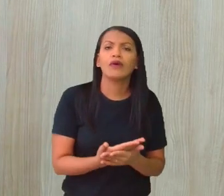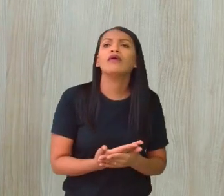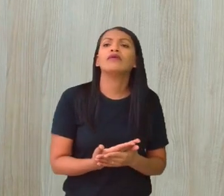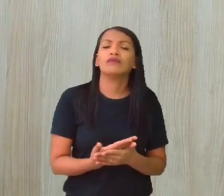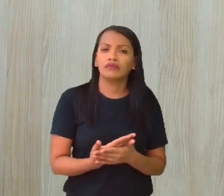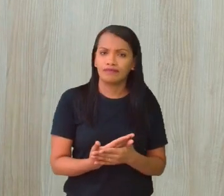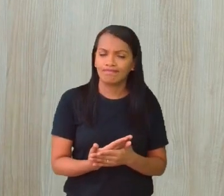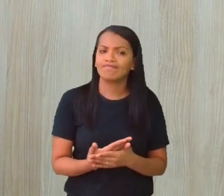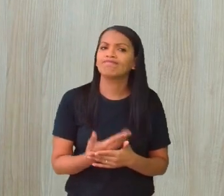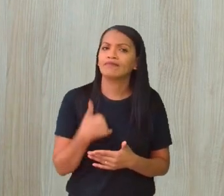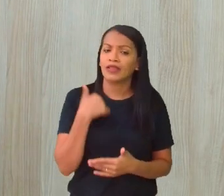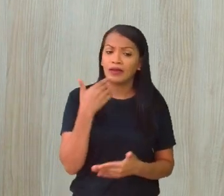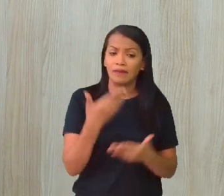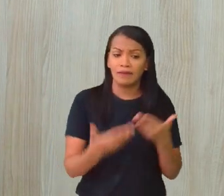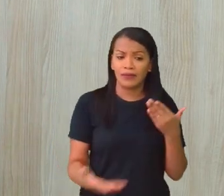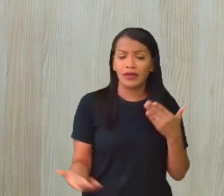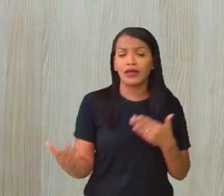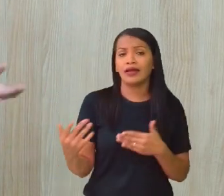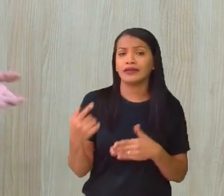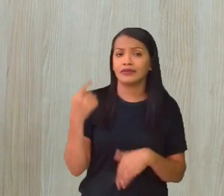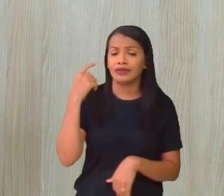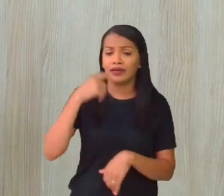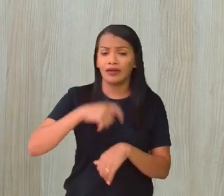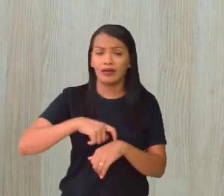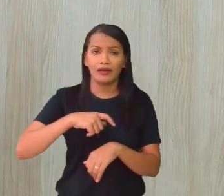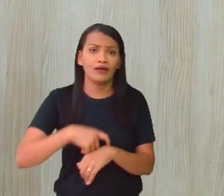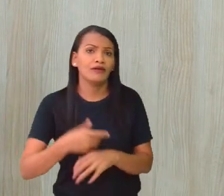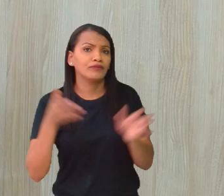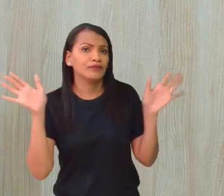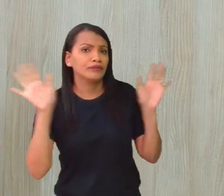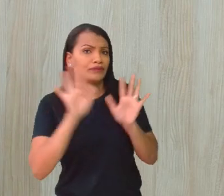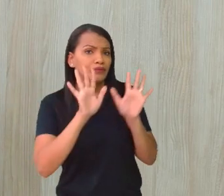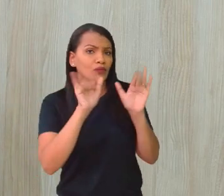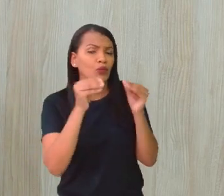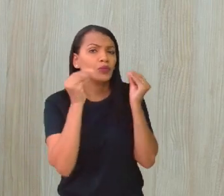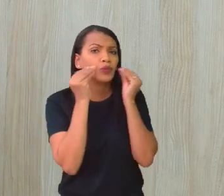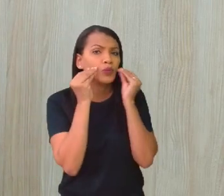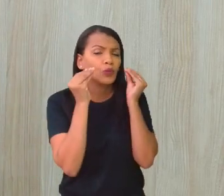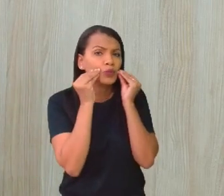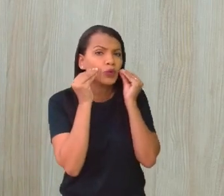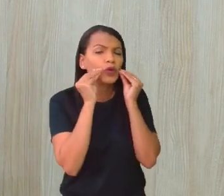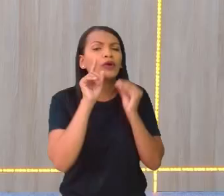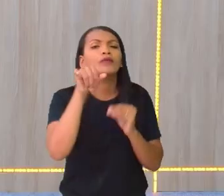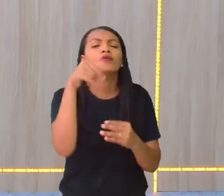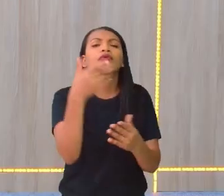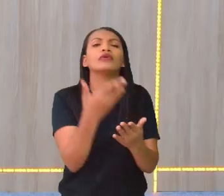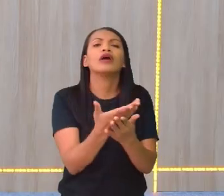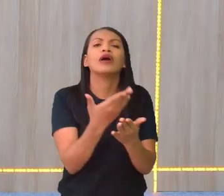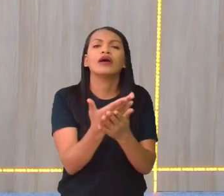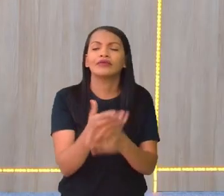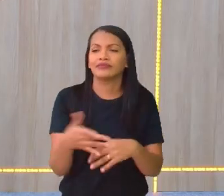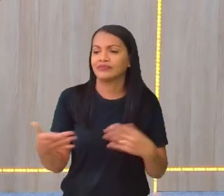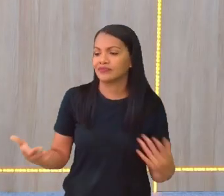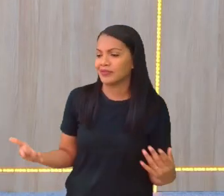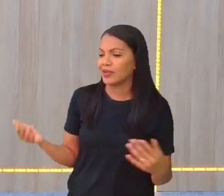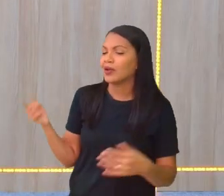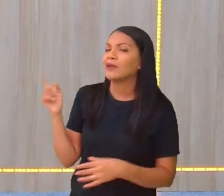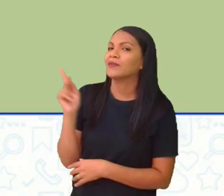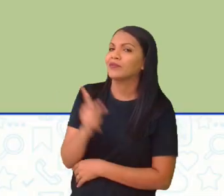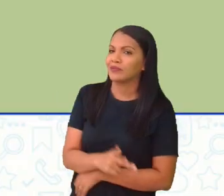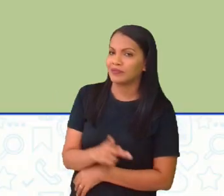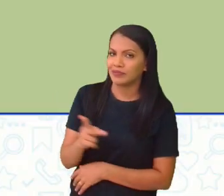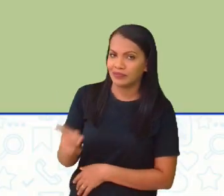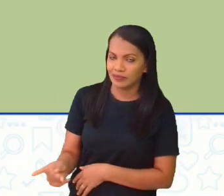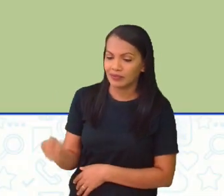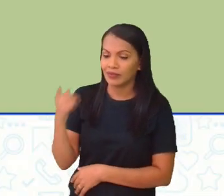gente perde o tempo. Com isso, me despeço de vocês. Um beijo, até a próxima. Isso, professora Camila, eu deixo aí, não